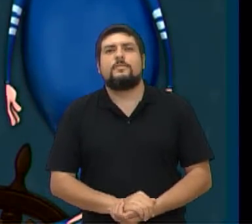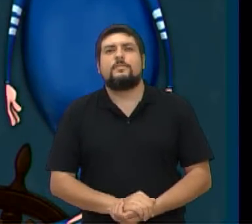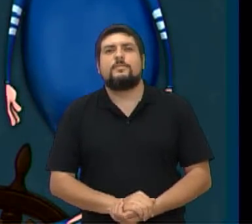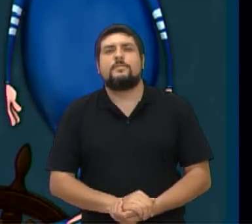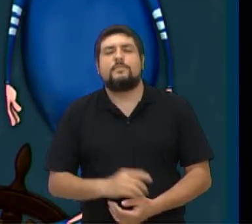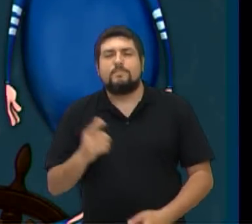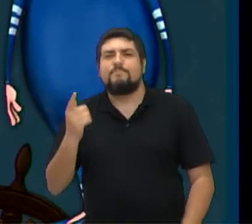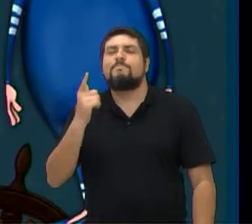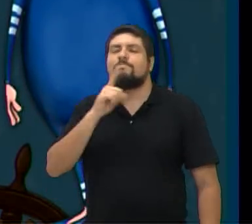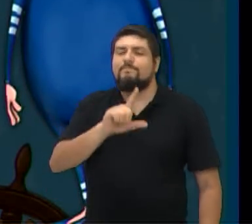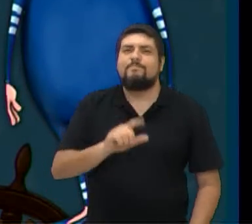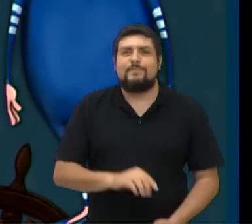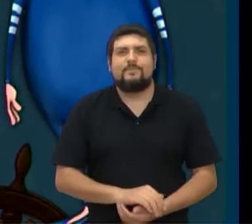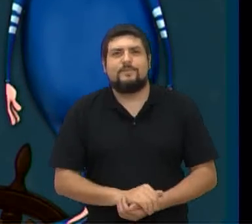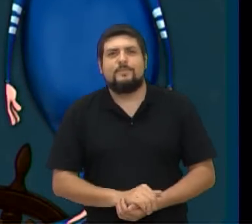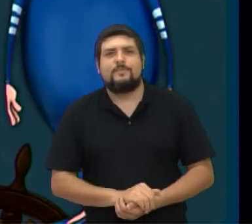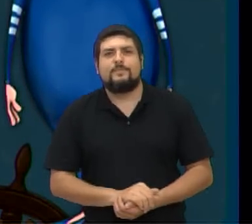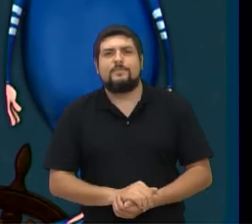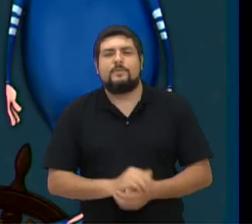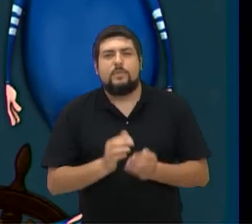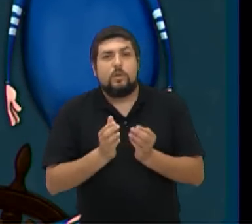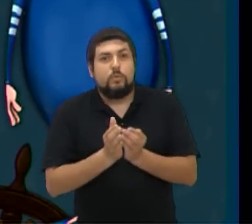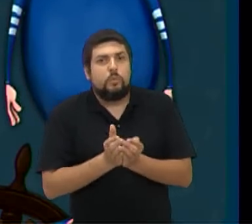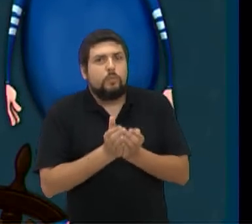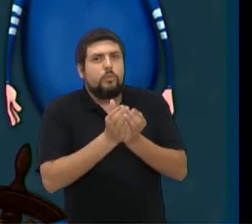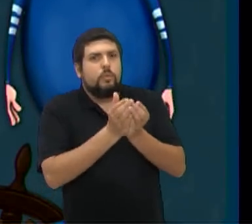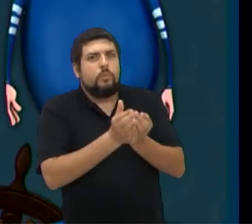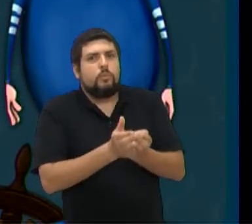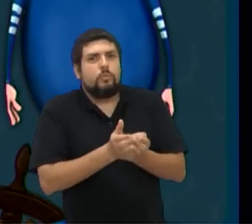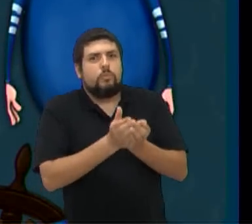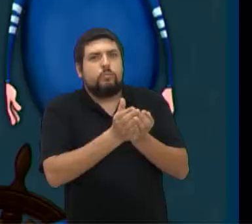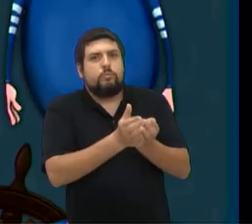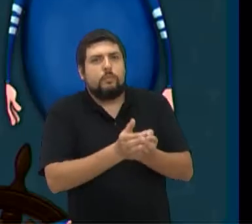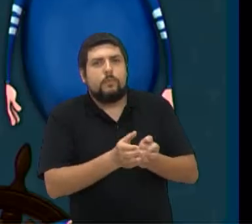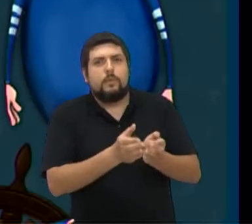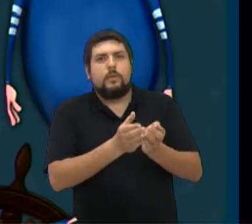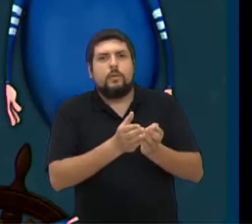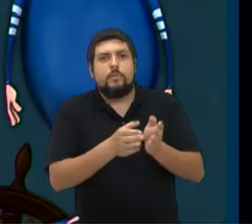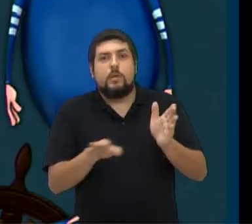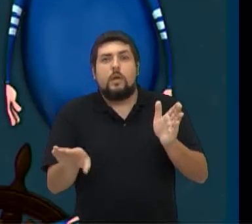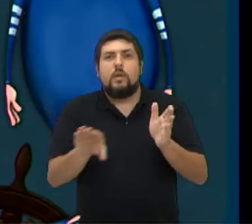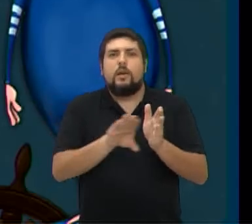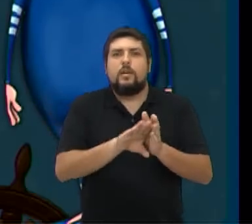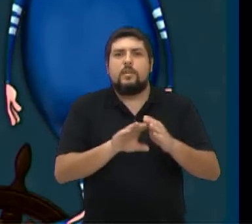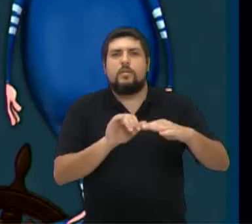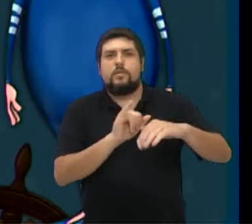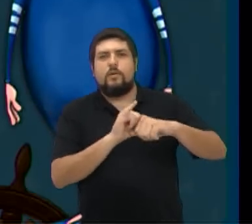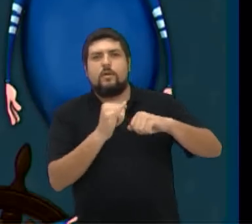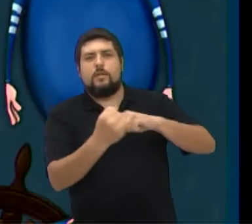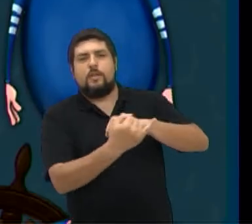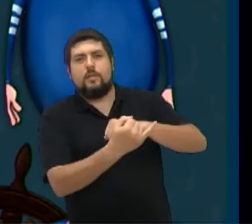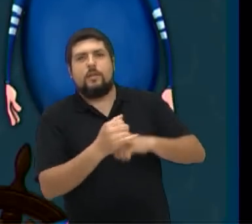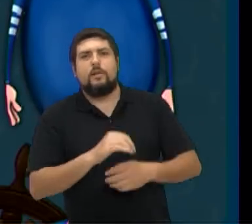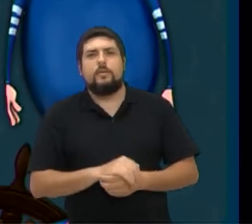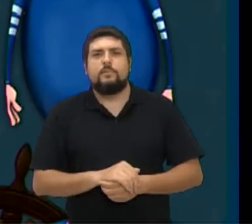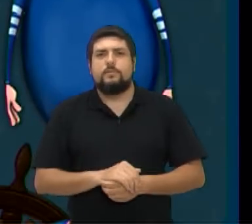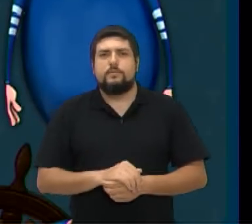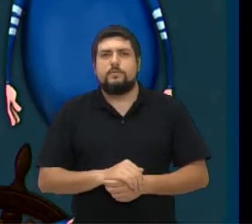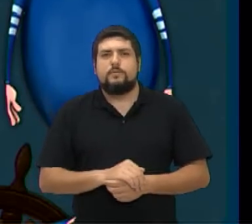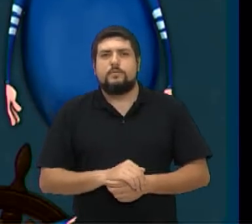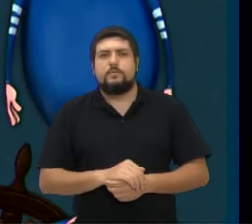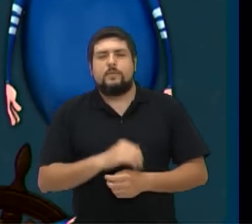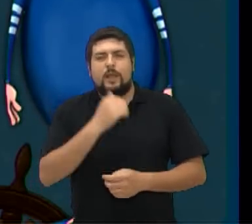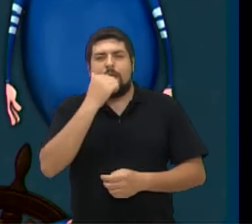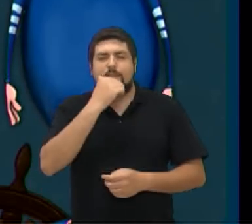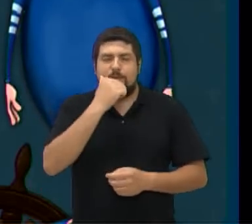Isso, muito bem. Nós chegamos até a nossa ilha, tá? A nossa cientista é uma bióloga,